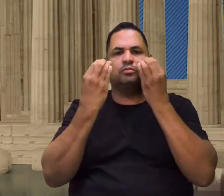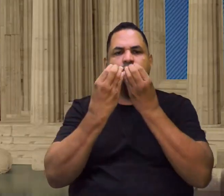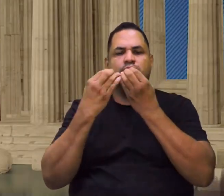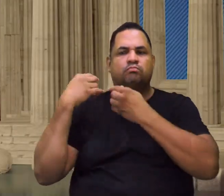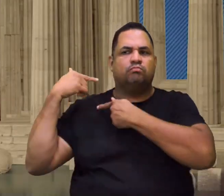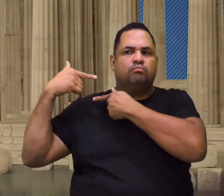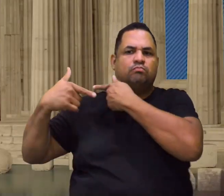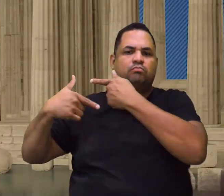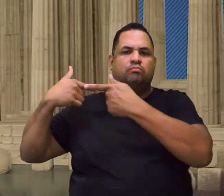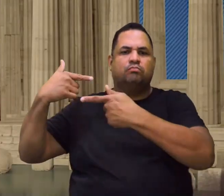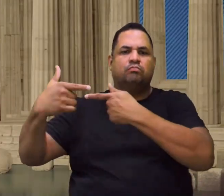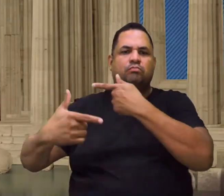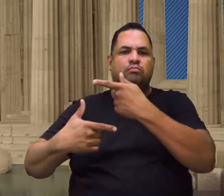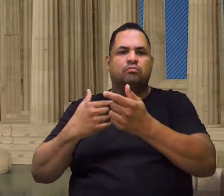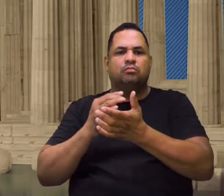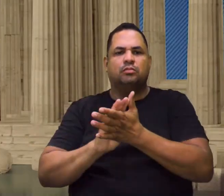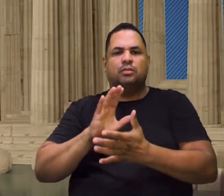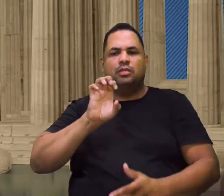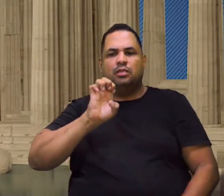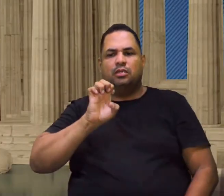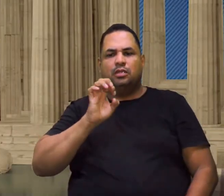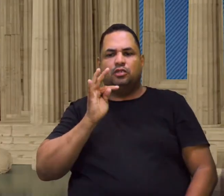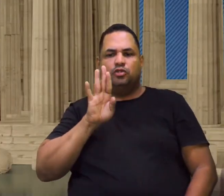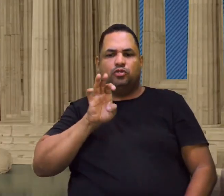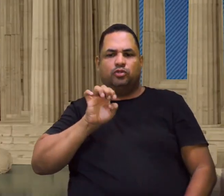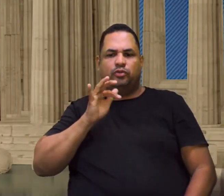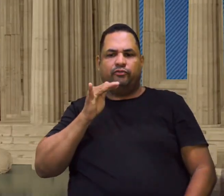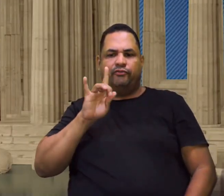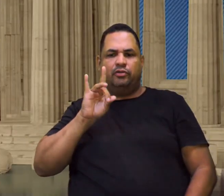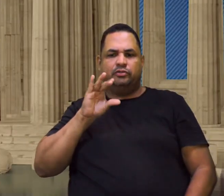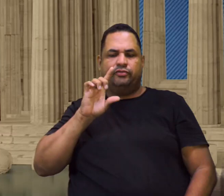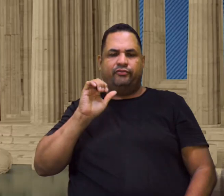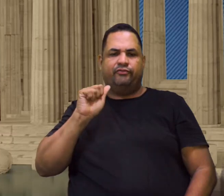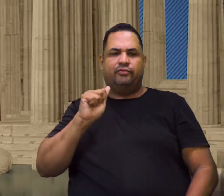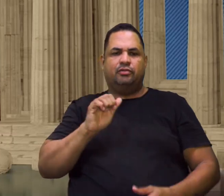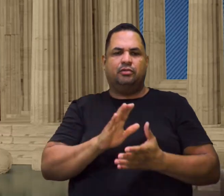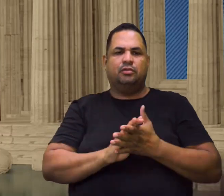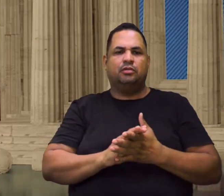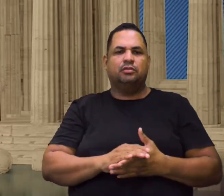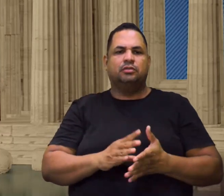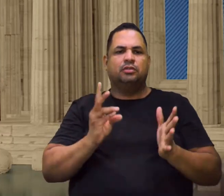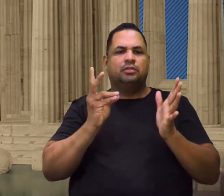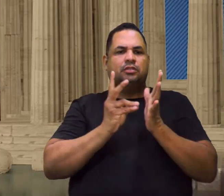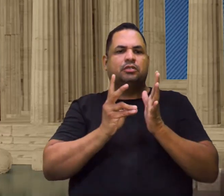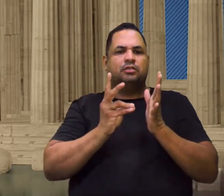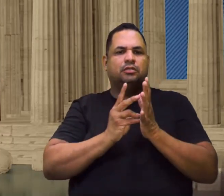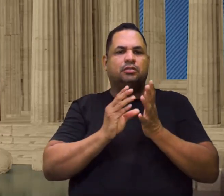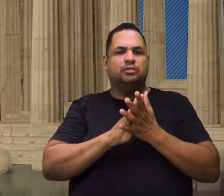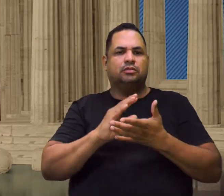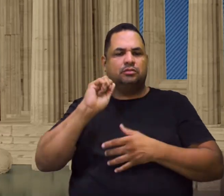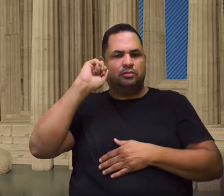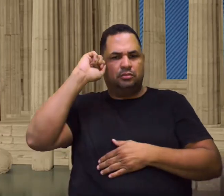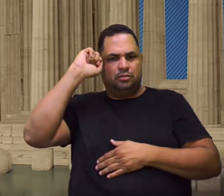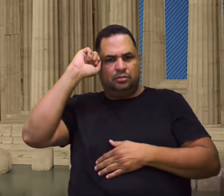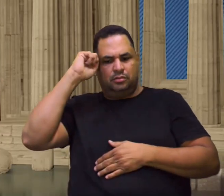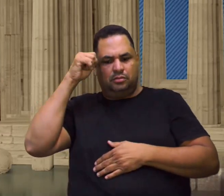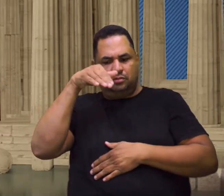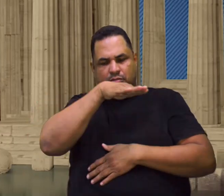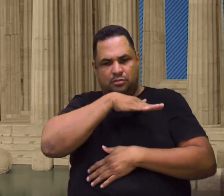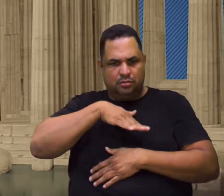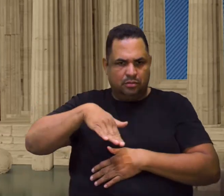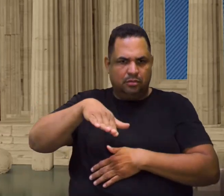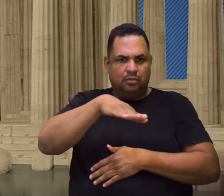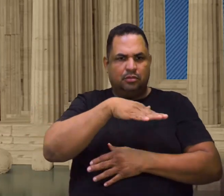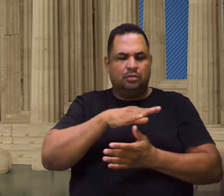né, etnofilosofias indígenas e africanas, quilombolas, eles veem a